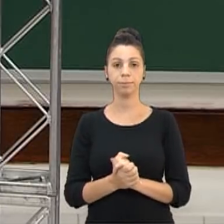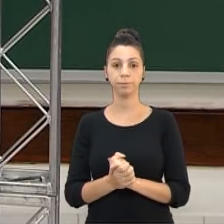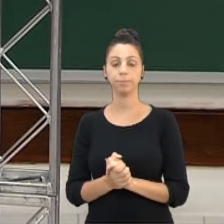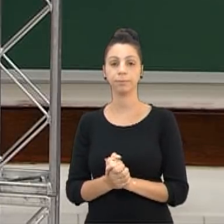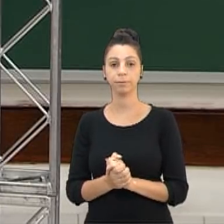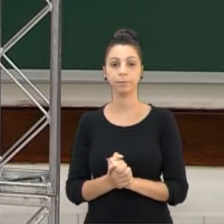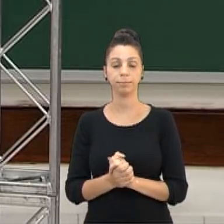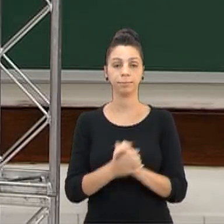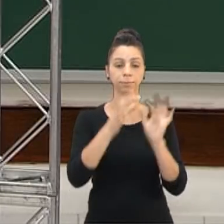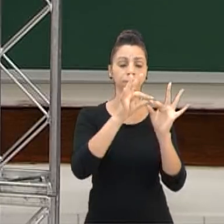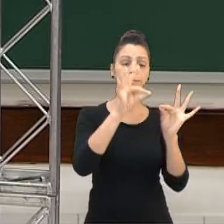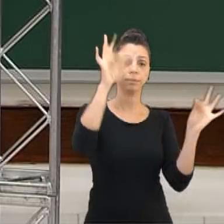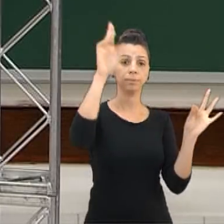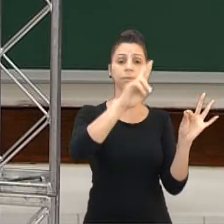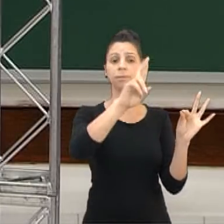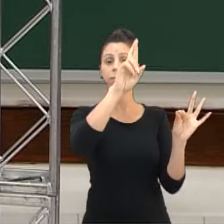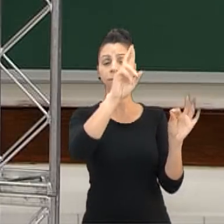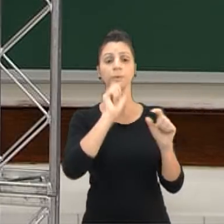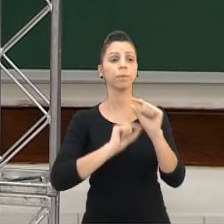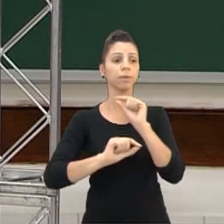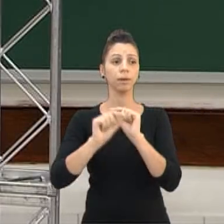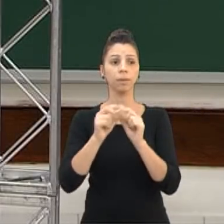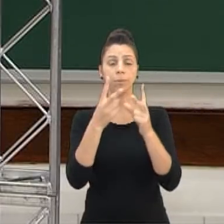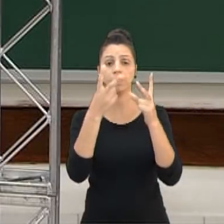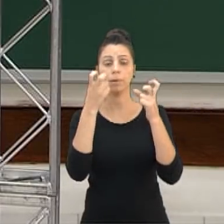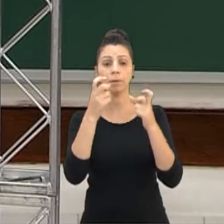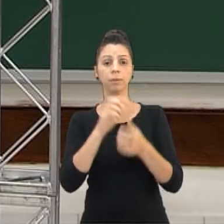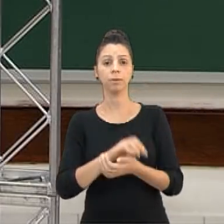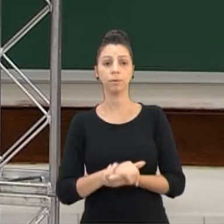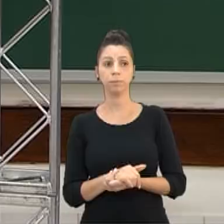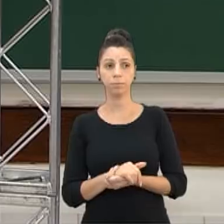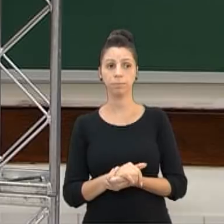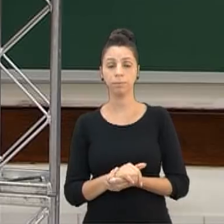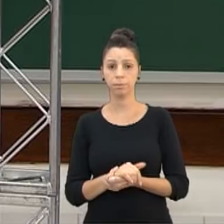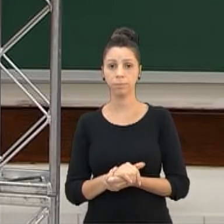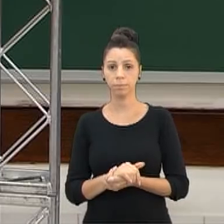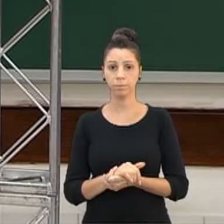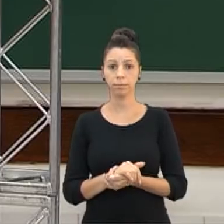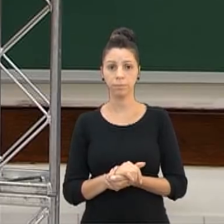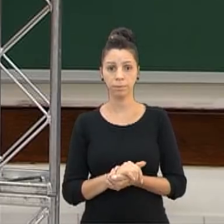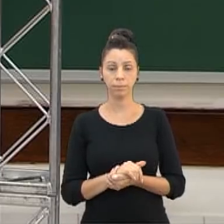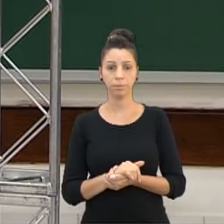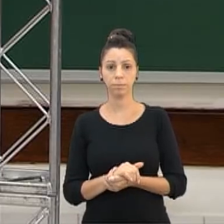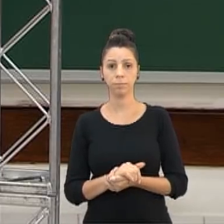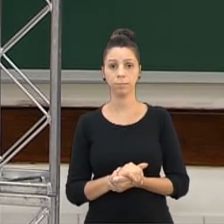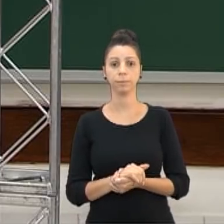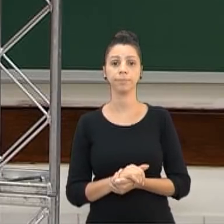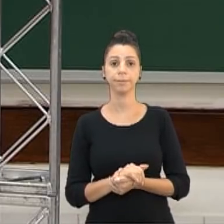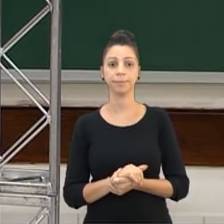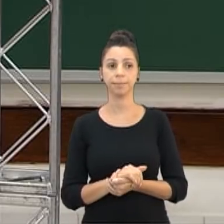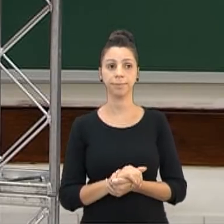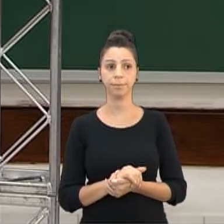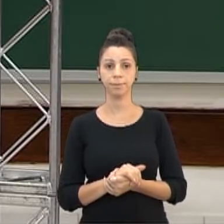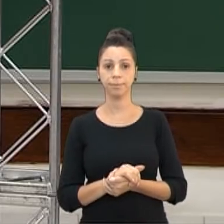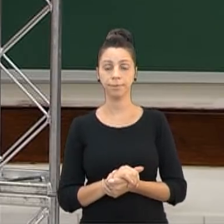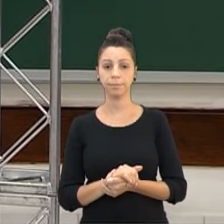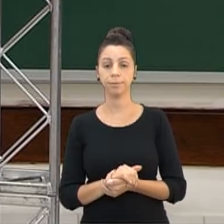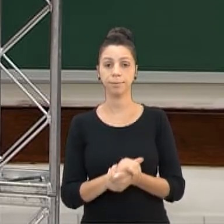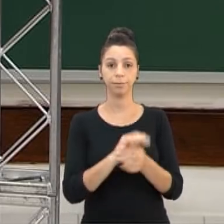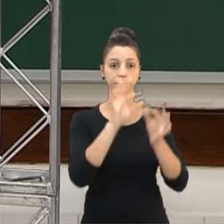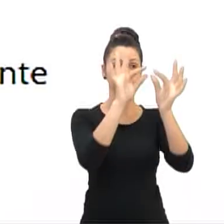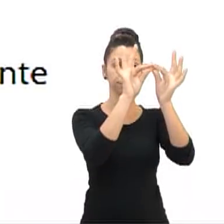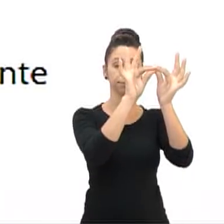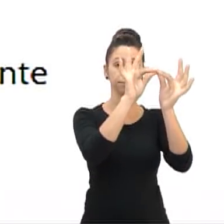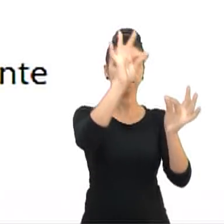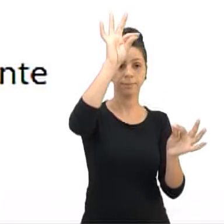situação. Nessa reta R, você vai observar que nós temos... Opa, nós temos, olha a coisa mais feia, prof. Nós